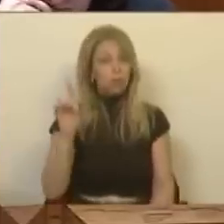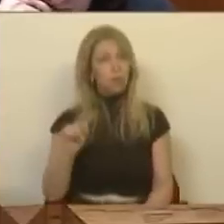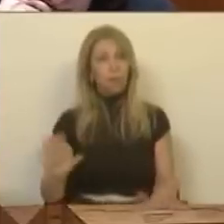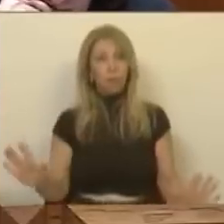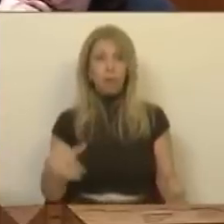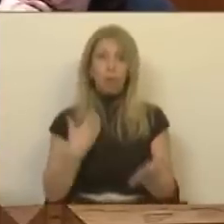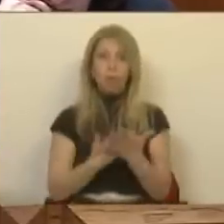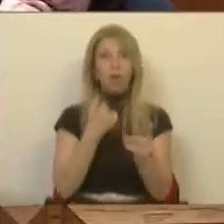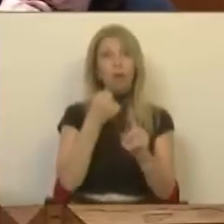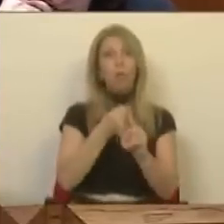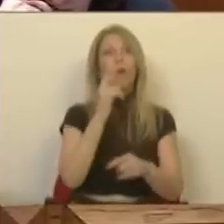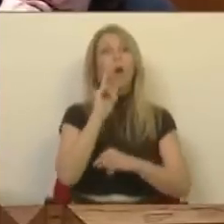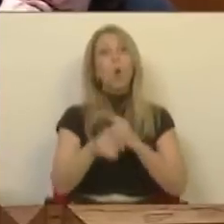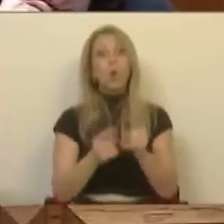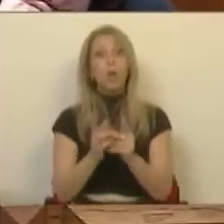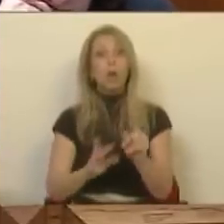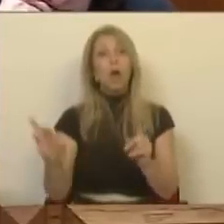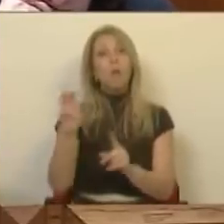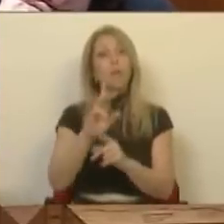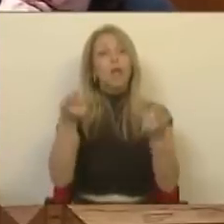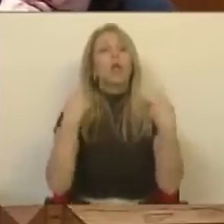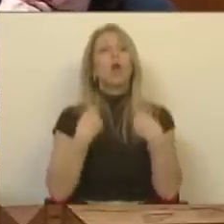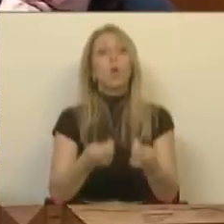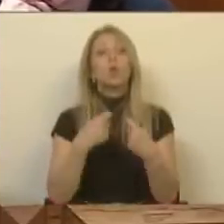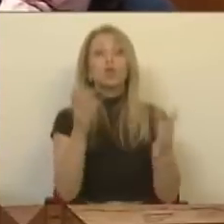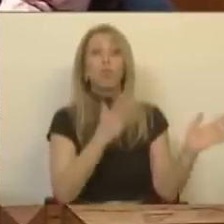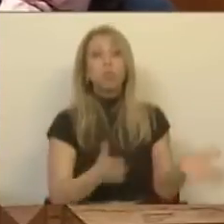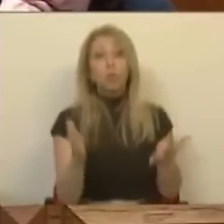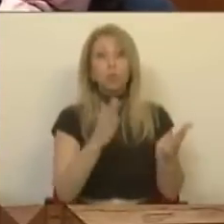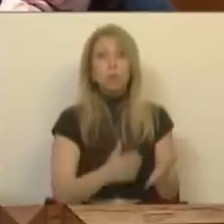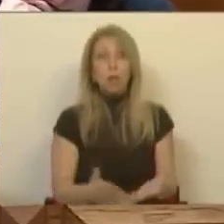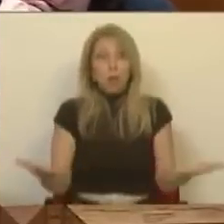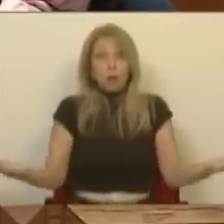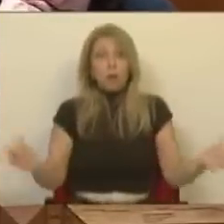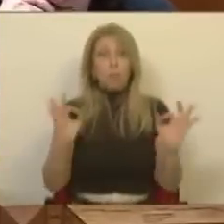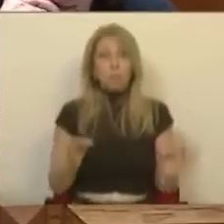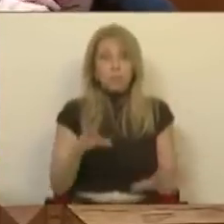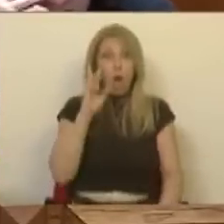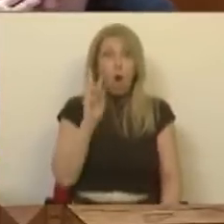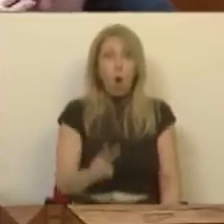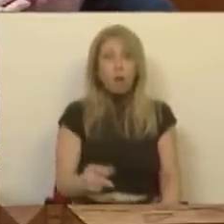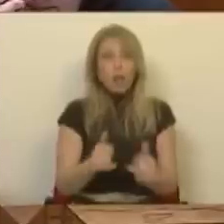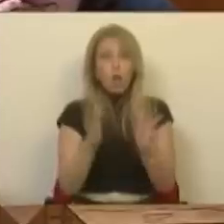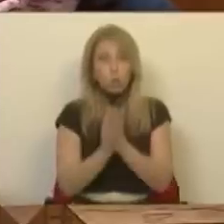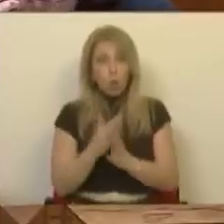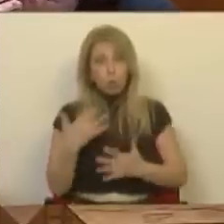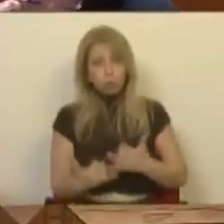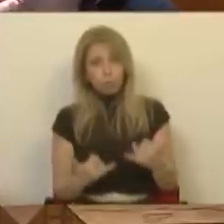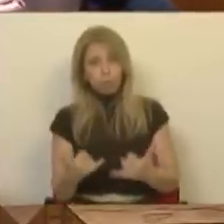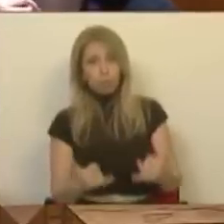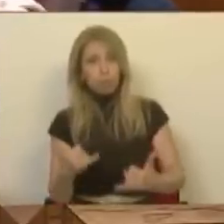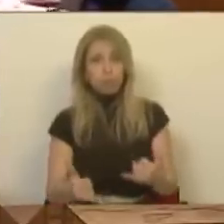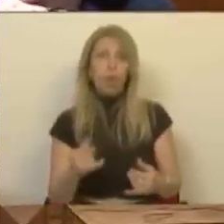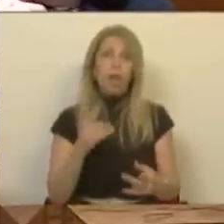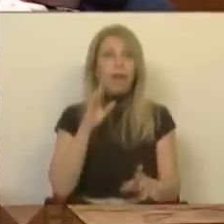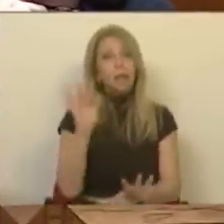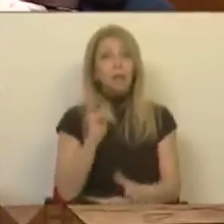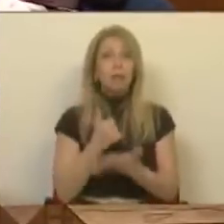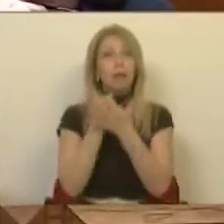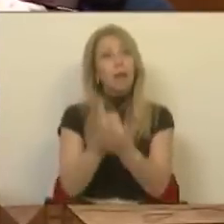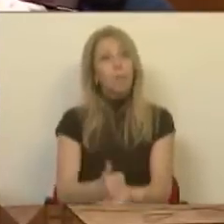aquilo que era o aumento dos custos no momento da produção portanto temos que olhar bem para toda a fileira e procurar contribuir